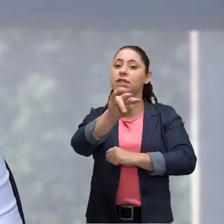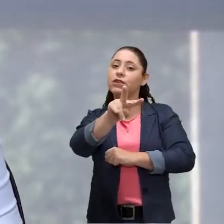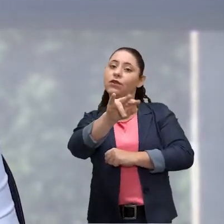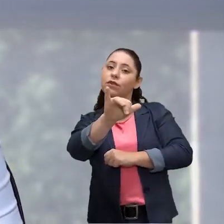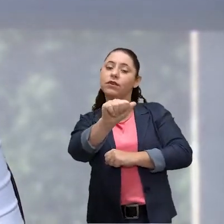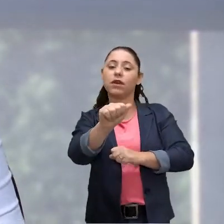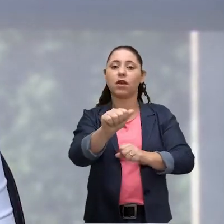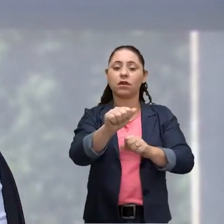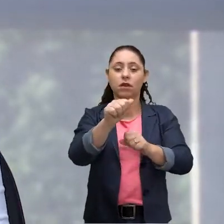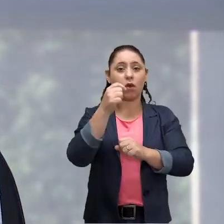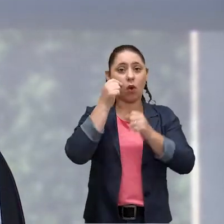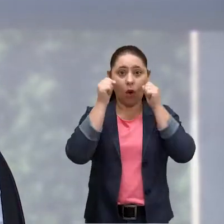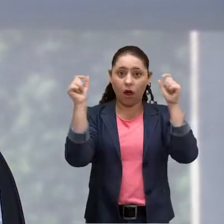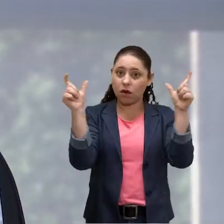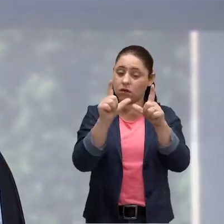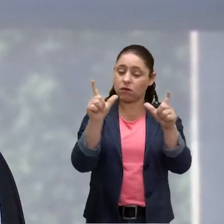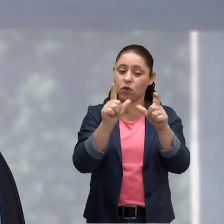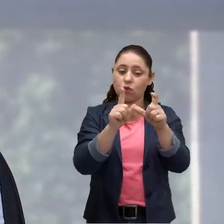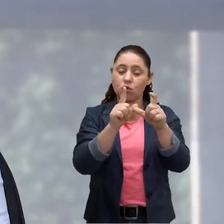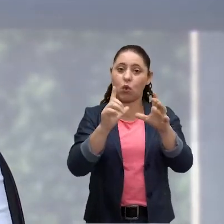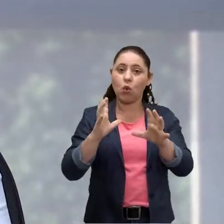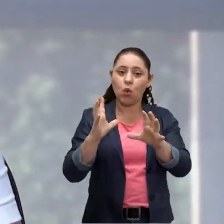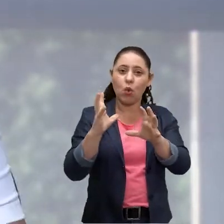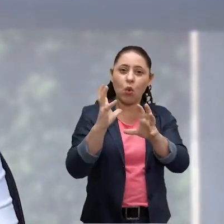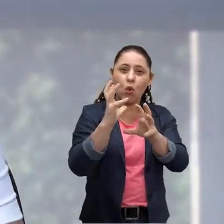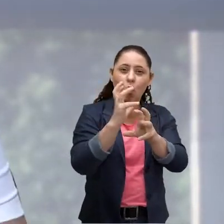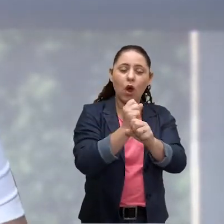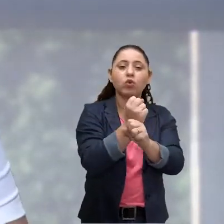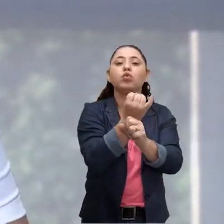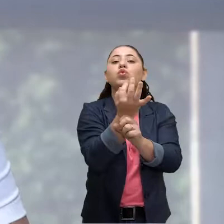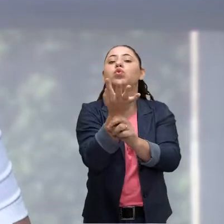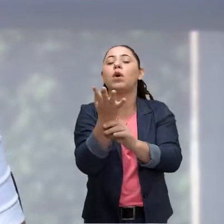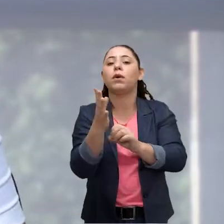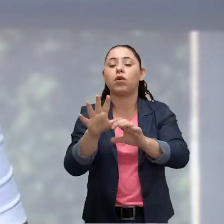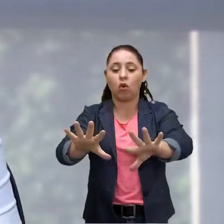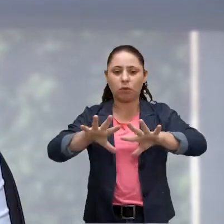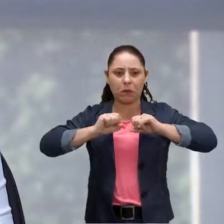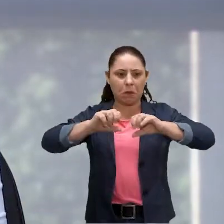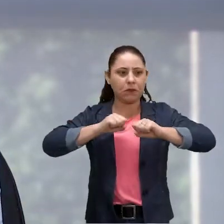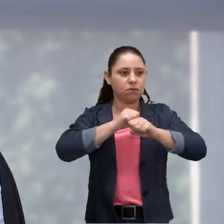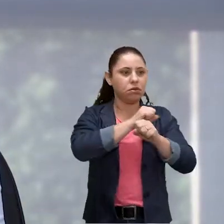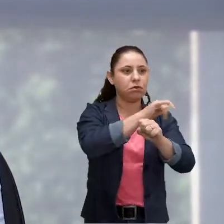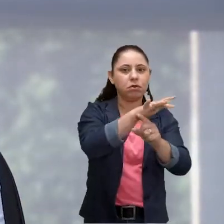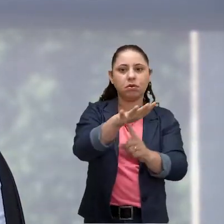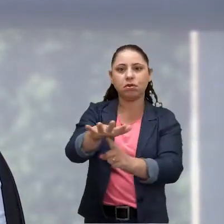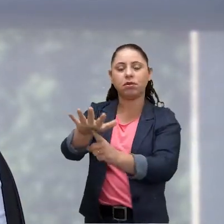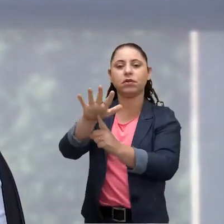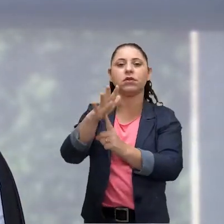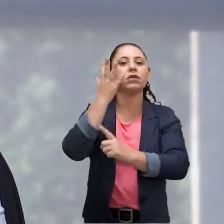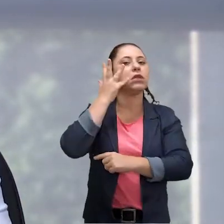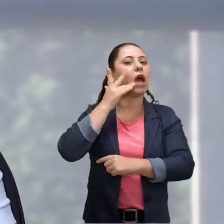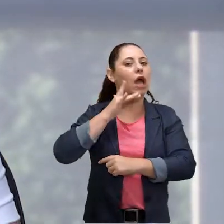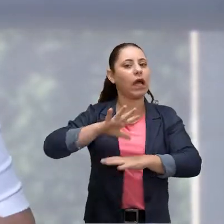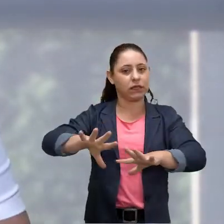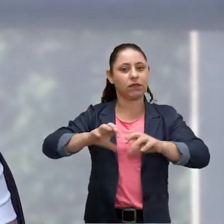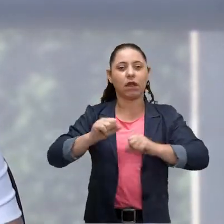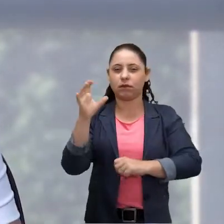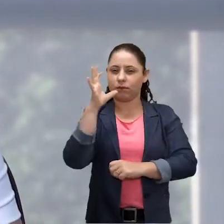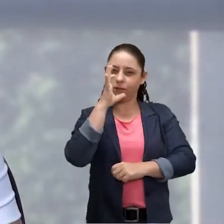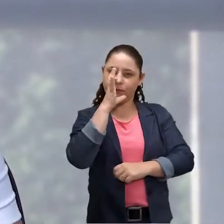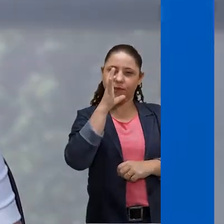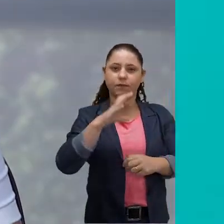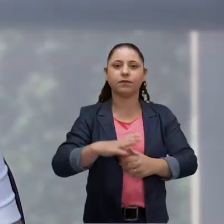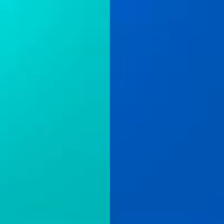Silvia Fonseca, que alertou sobre a alta taxa de transmissibilidade e os casos de contágios entre as